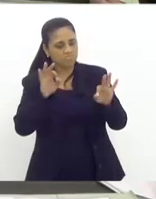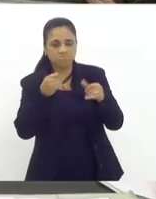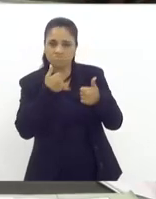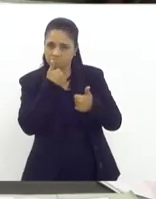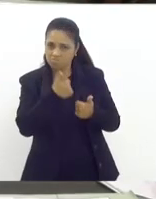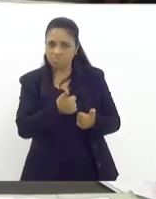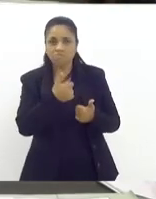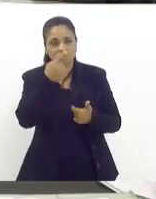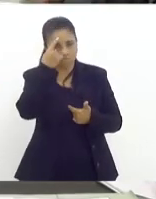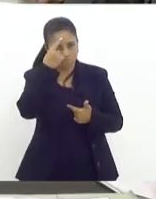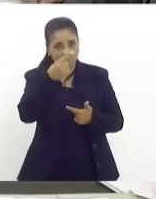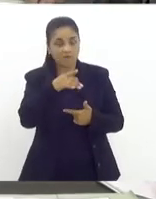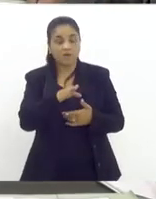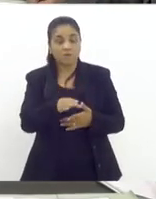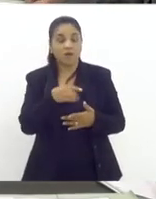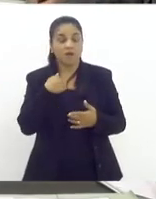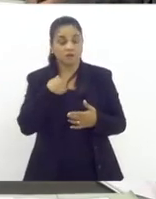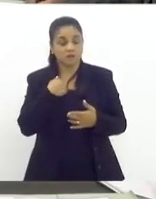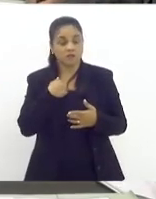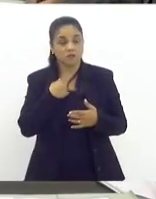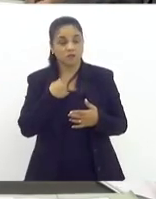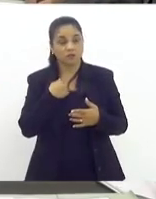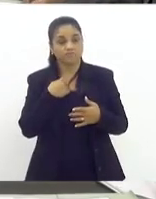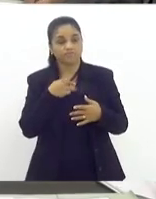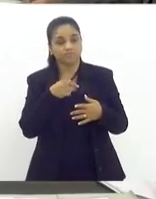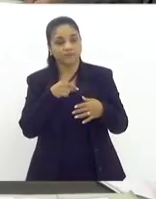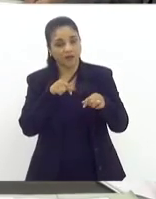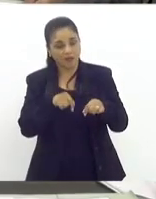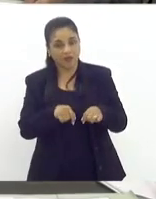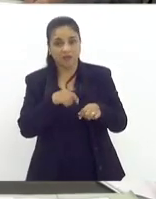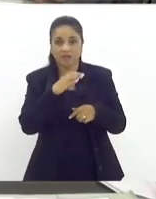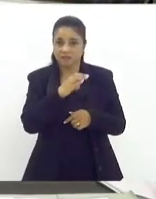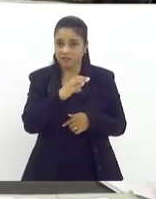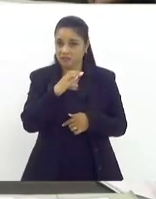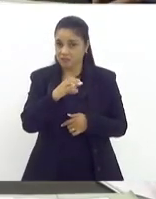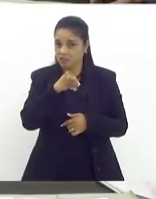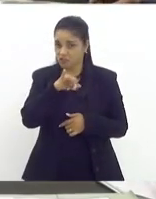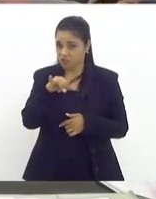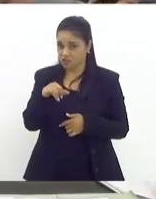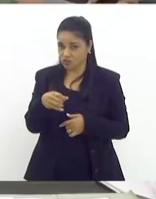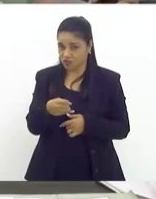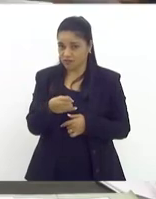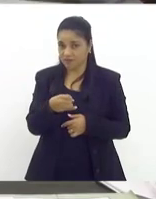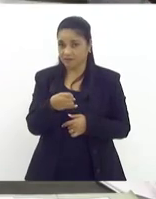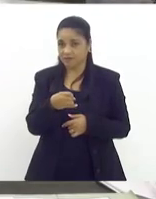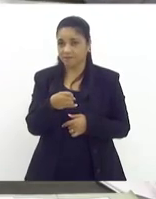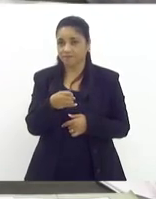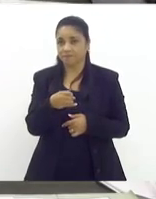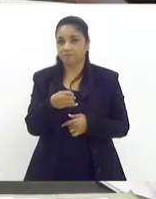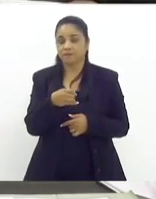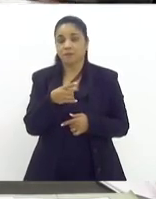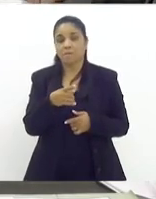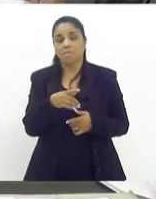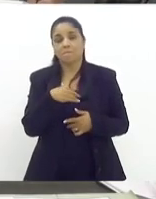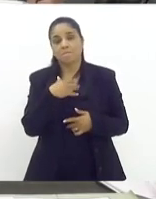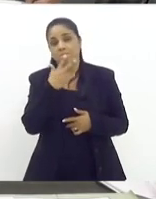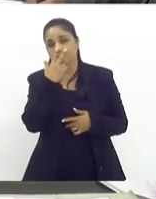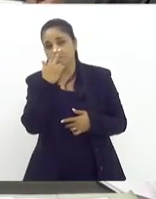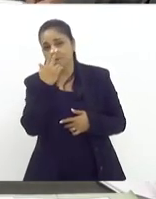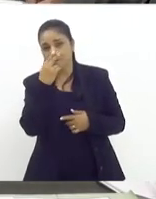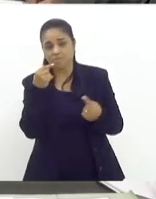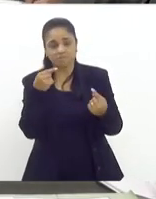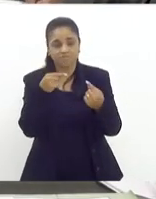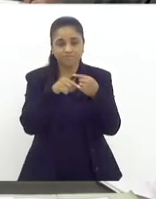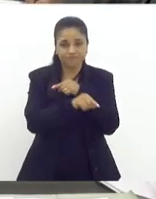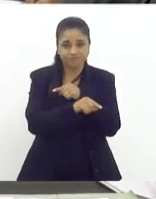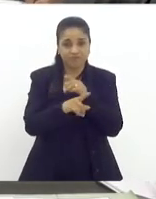mas sendo muito preciosista com o aspecto aqui da CCJ, me parece que seria deturpar por completo, ainda que em complementação